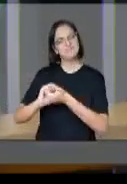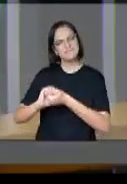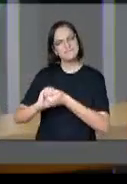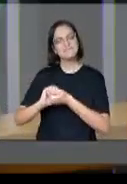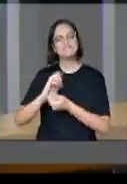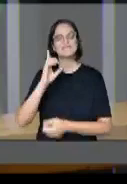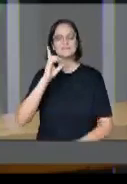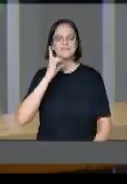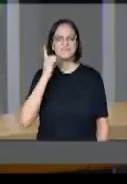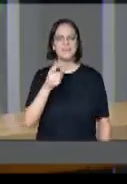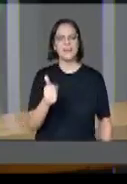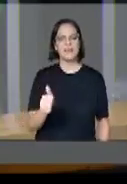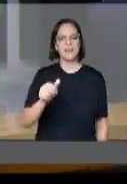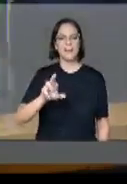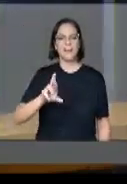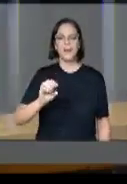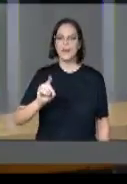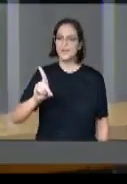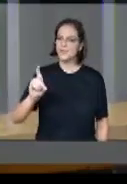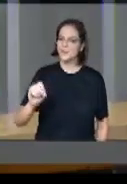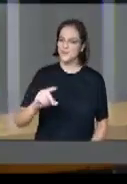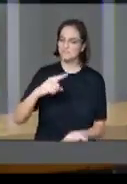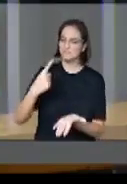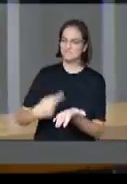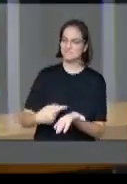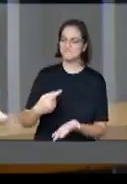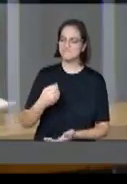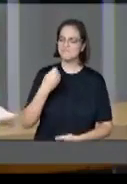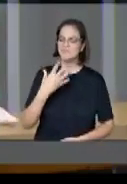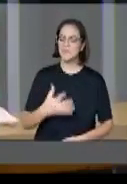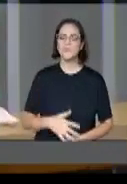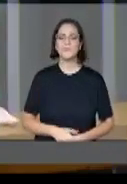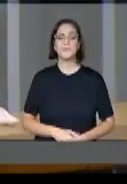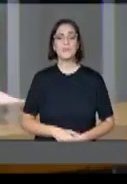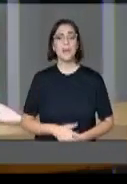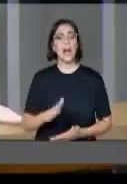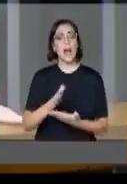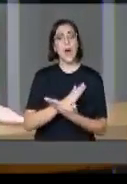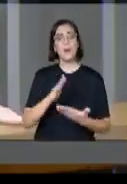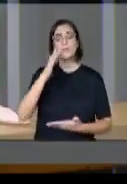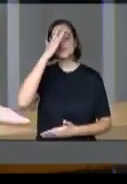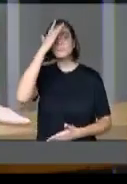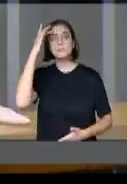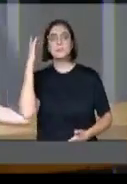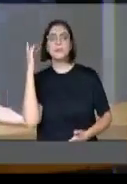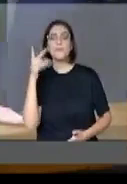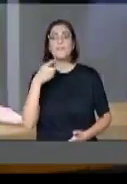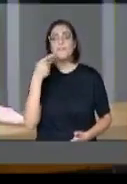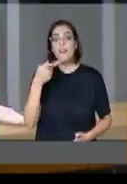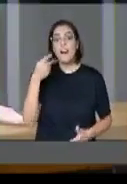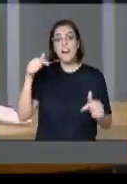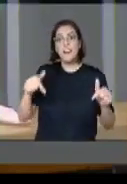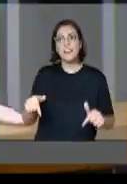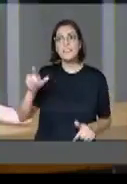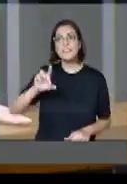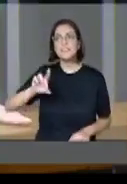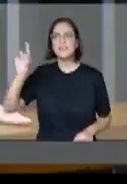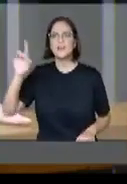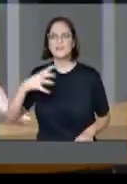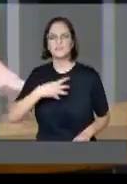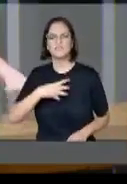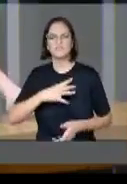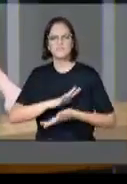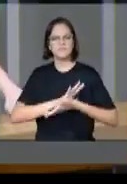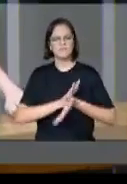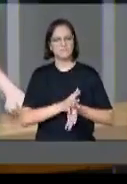iniciativa, porque algumas pessoas são até discriminadas aqui dentro quando tocam no nome de Deus. É como se o